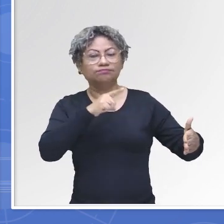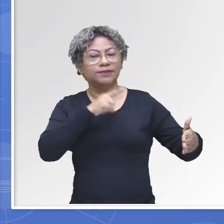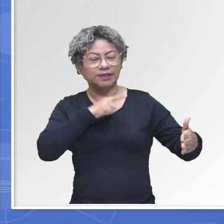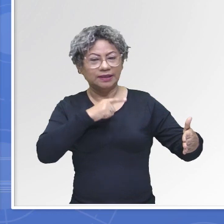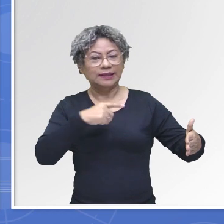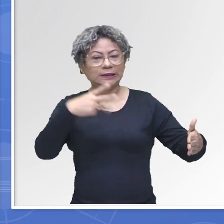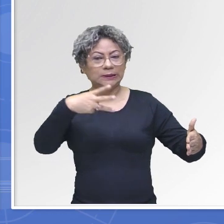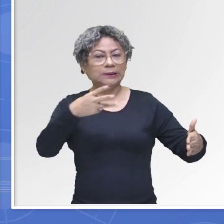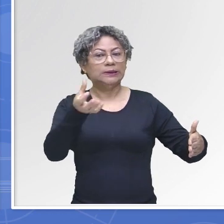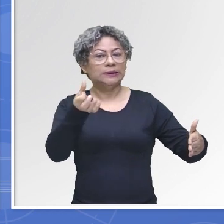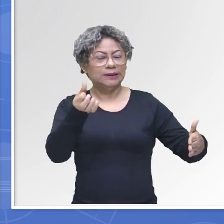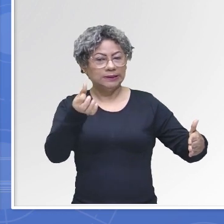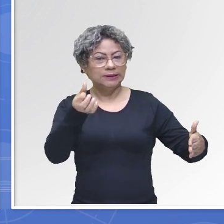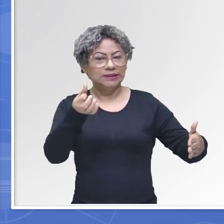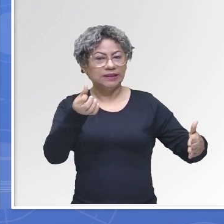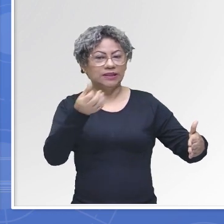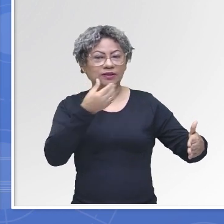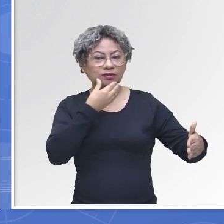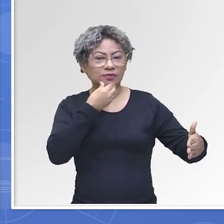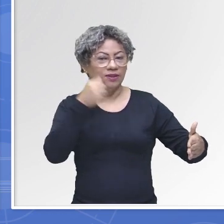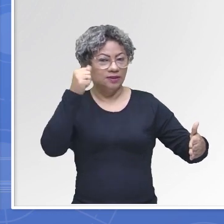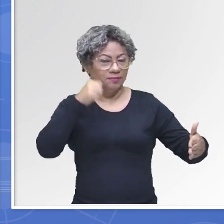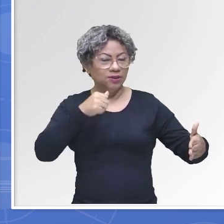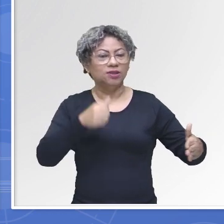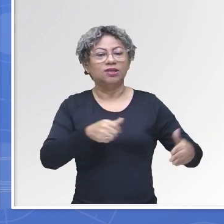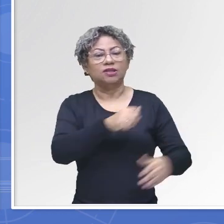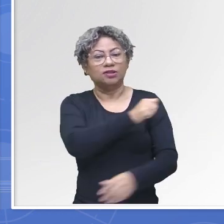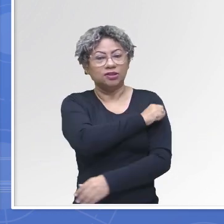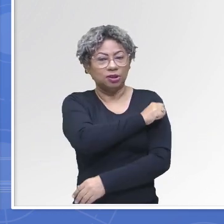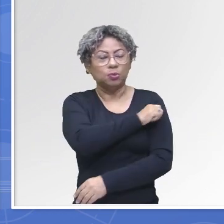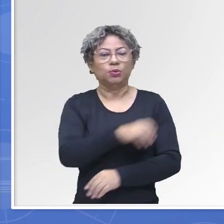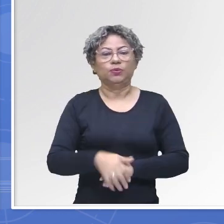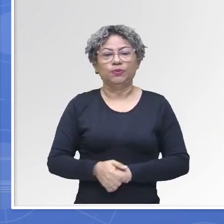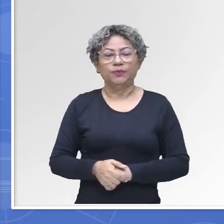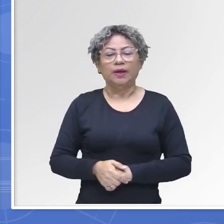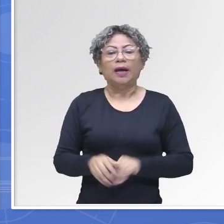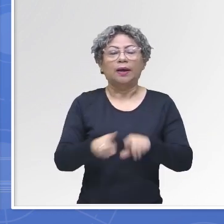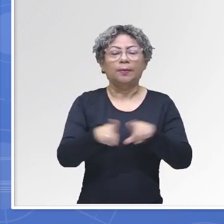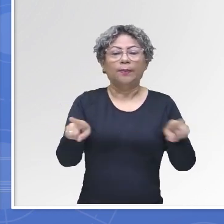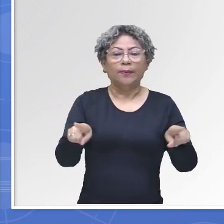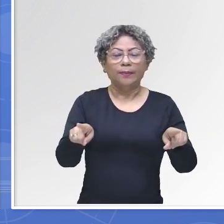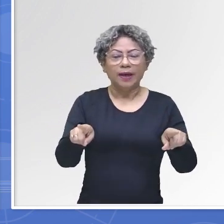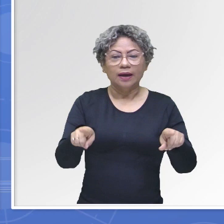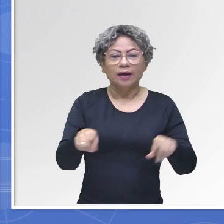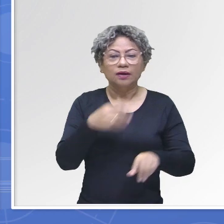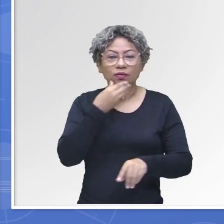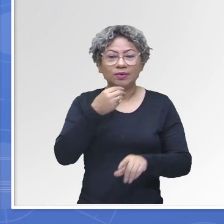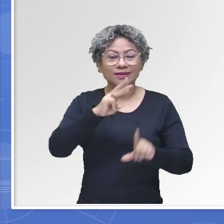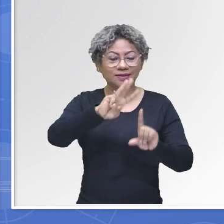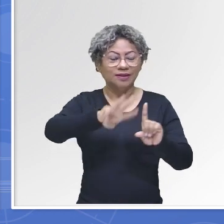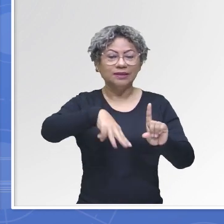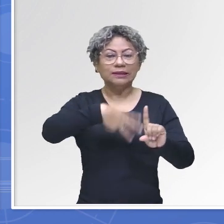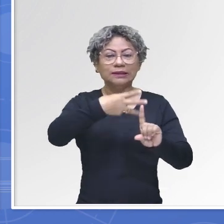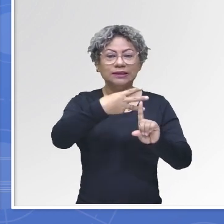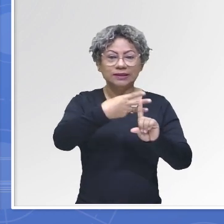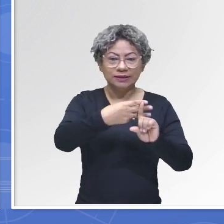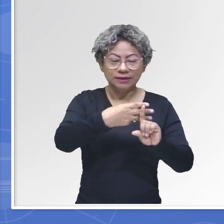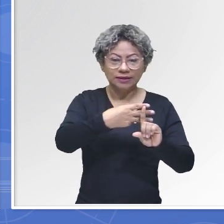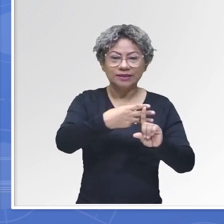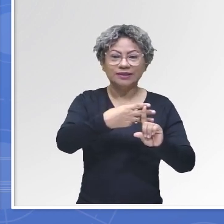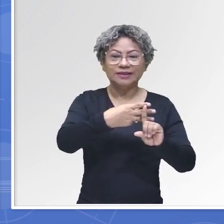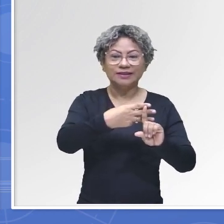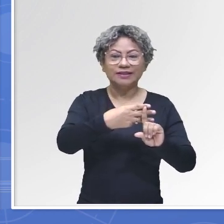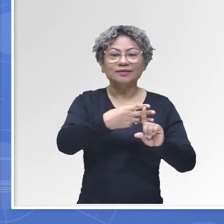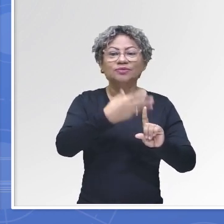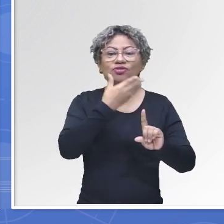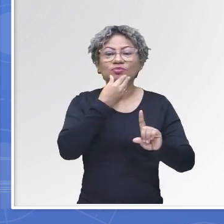meninas. Os meninos é o triplo, o número de meninos, o triplo do número de meninas. Então, o que